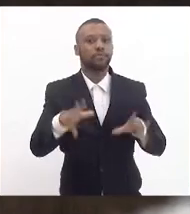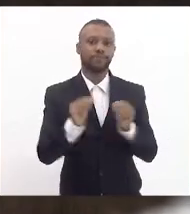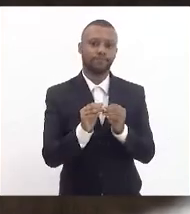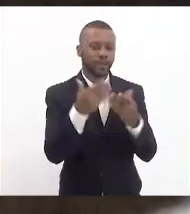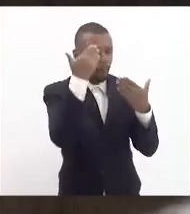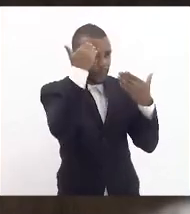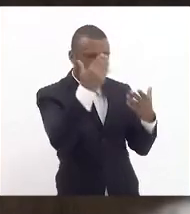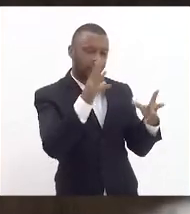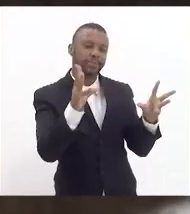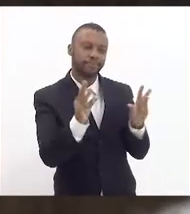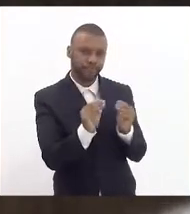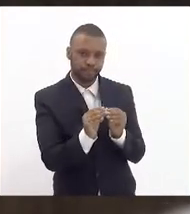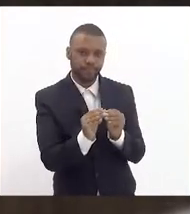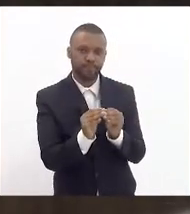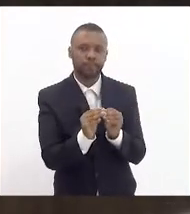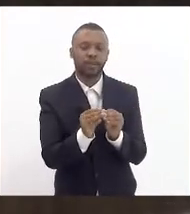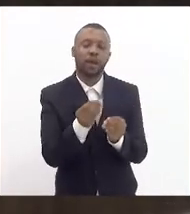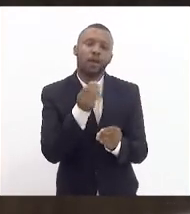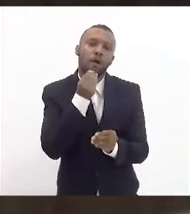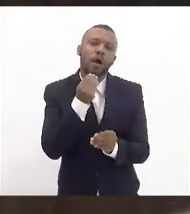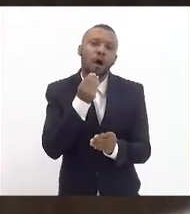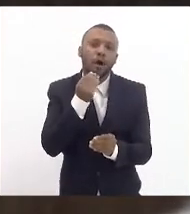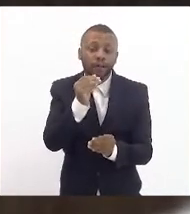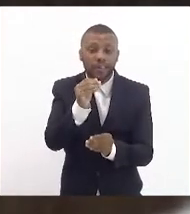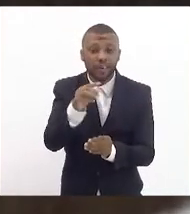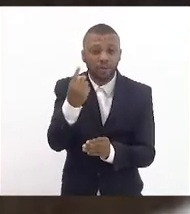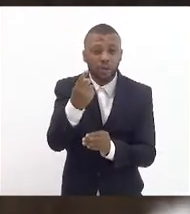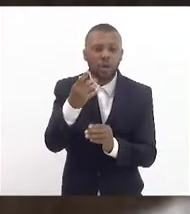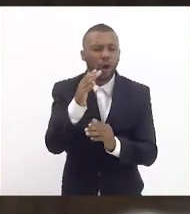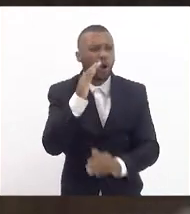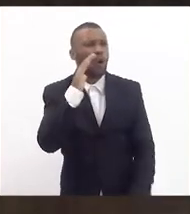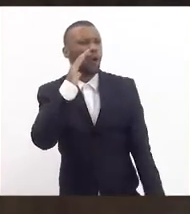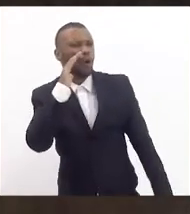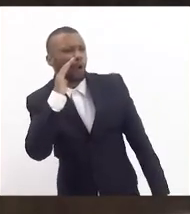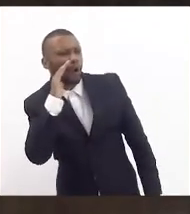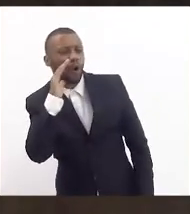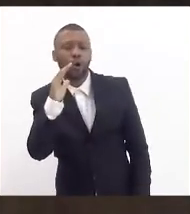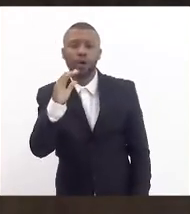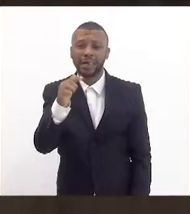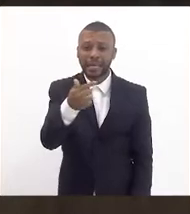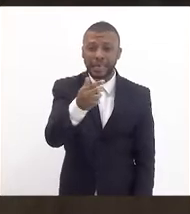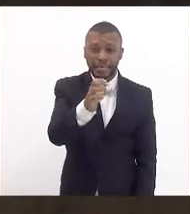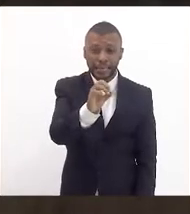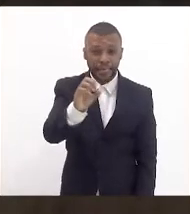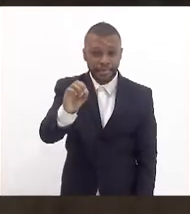estava concluindo. E, claro, enquanto eu sou vaiada aqui,